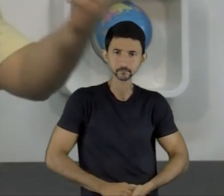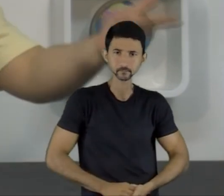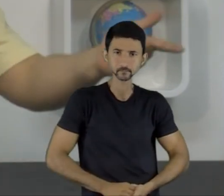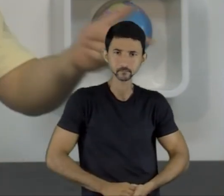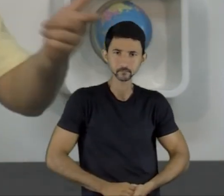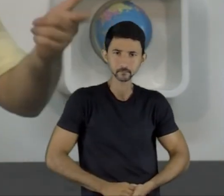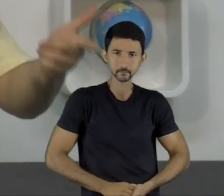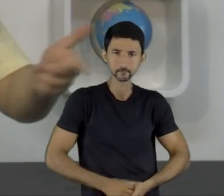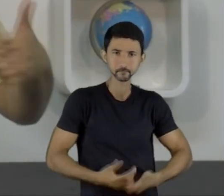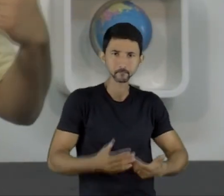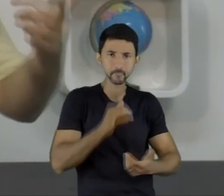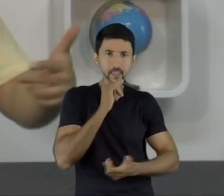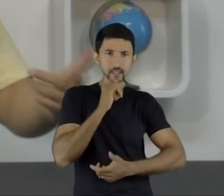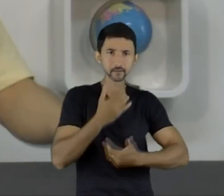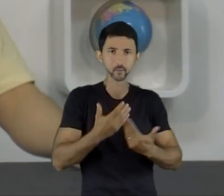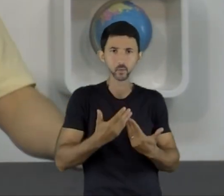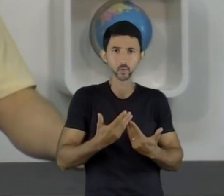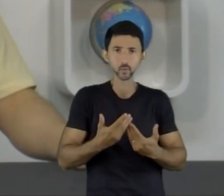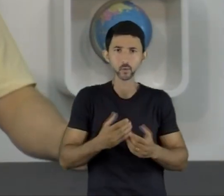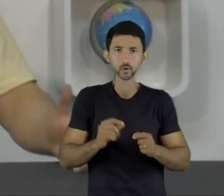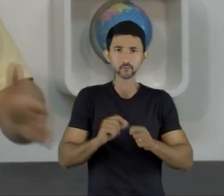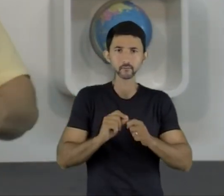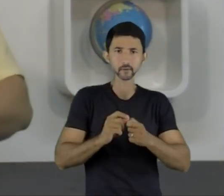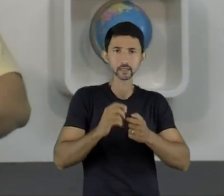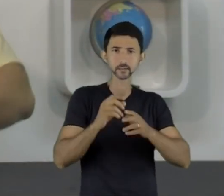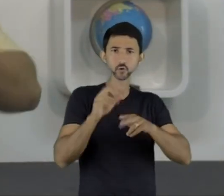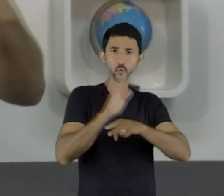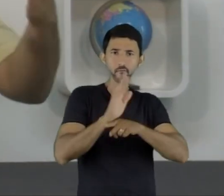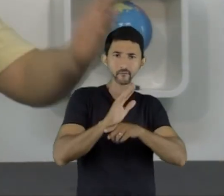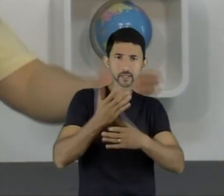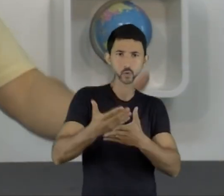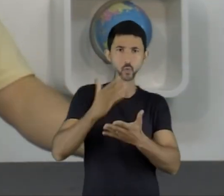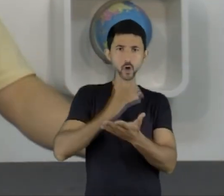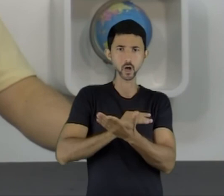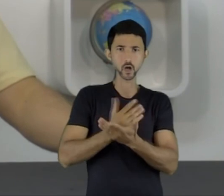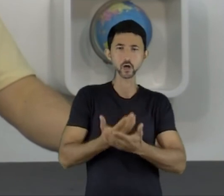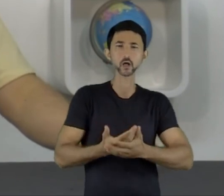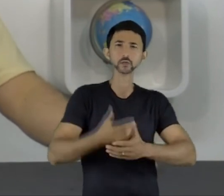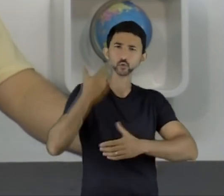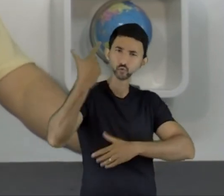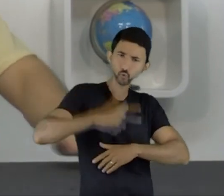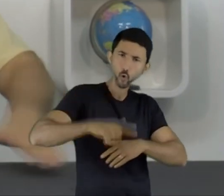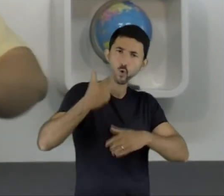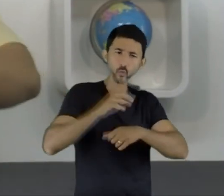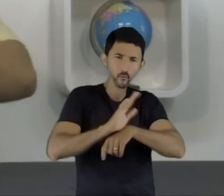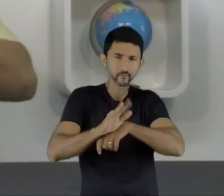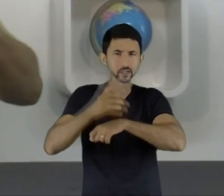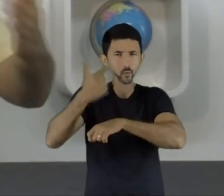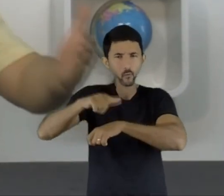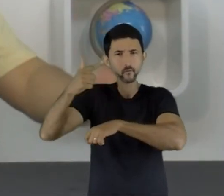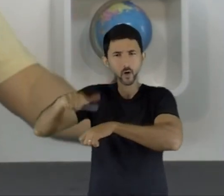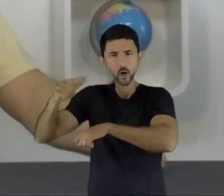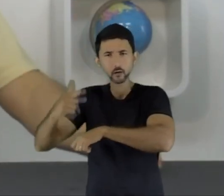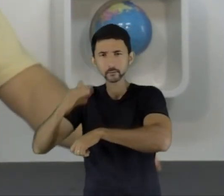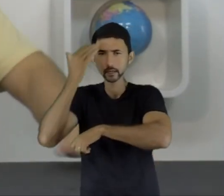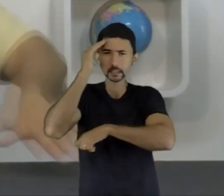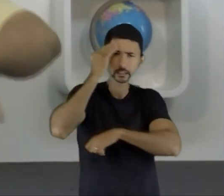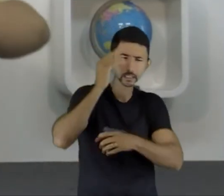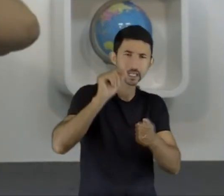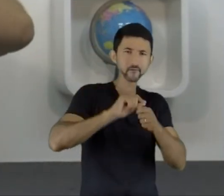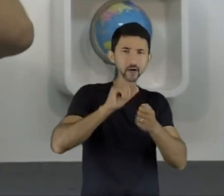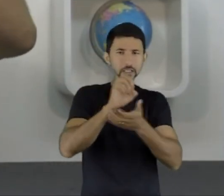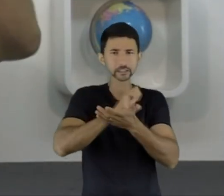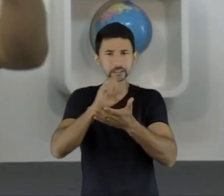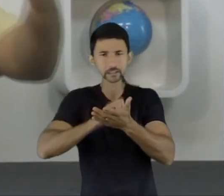o caso, como a gente vem avisado nos vídeos anteriores, reveja esse vídeo mais de uma vez, faça os